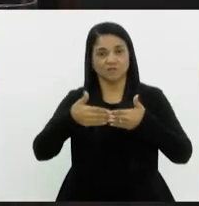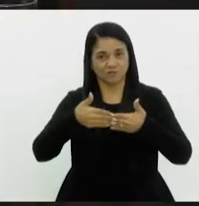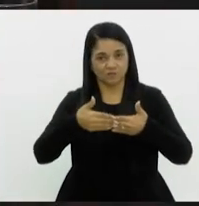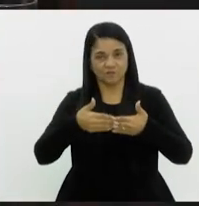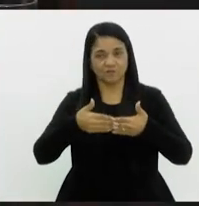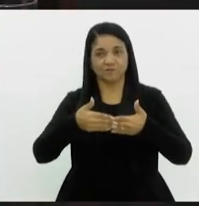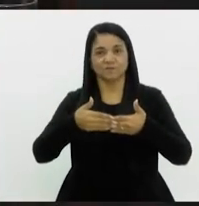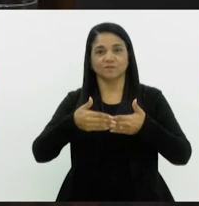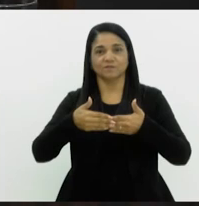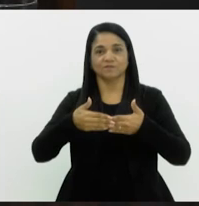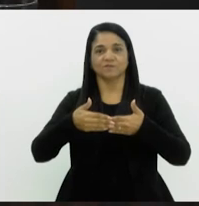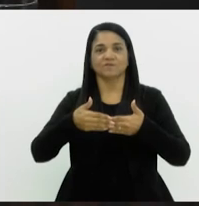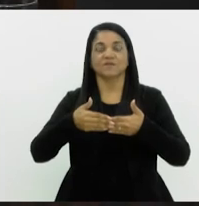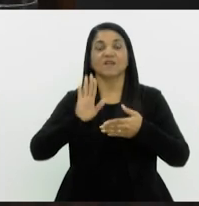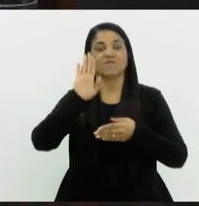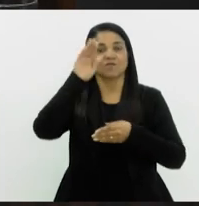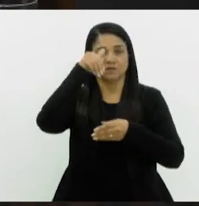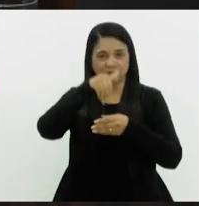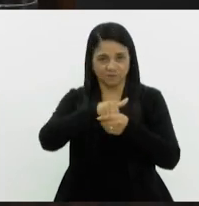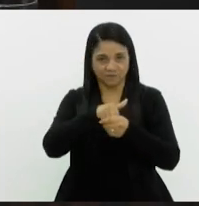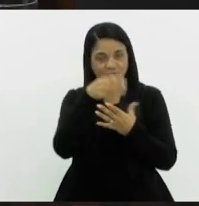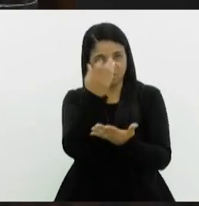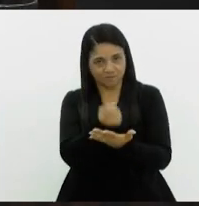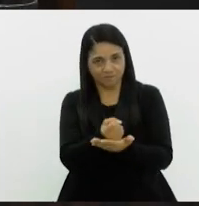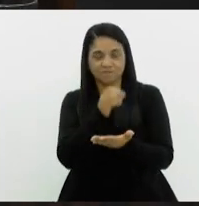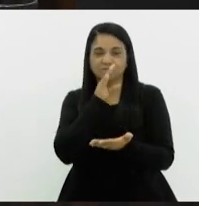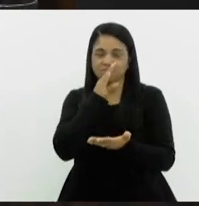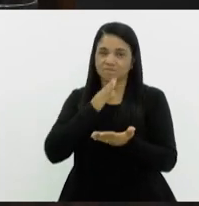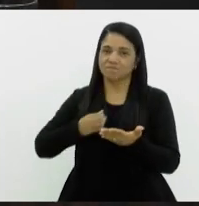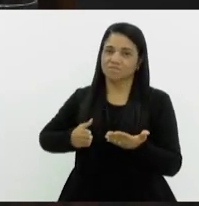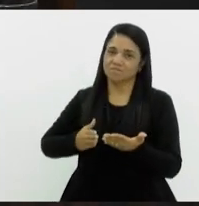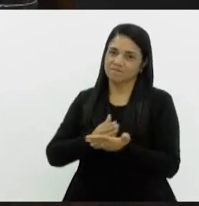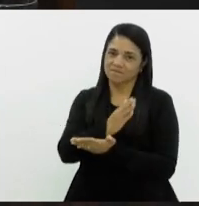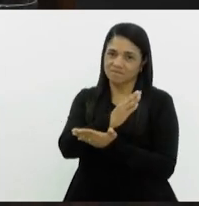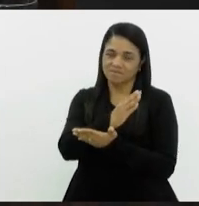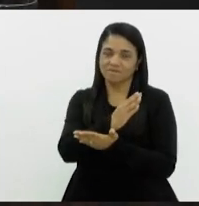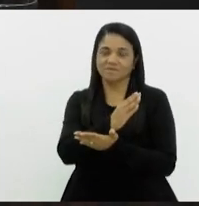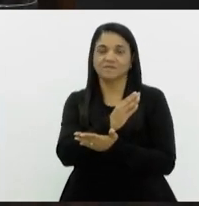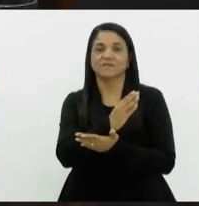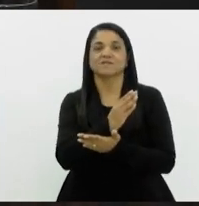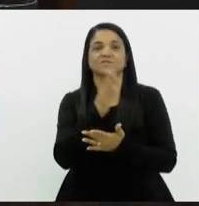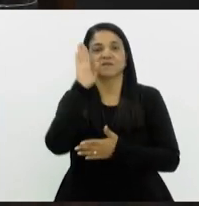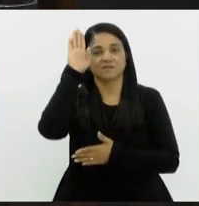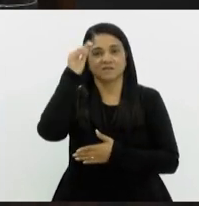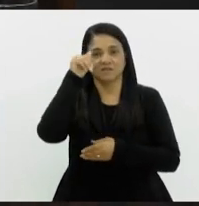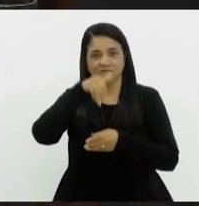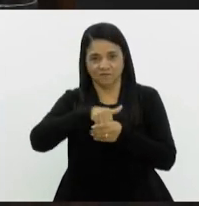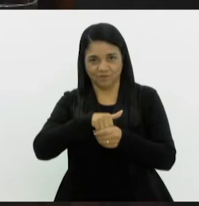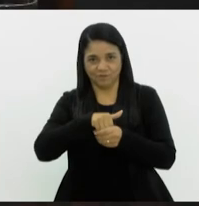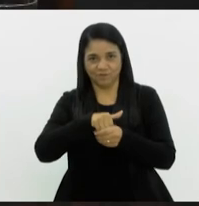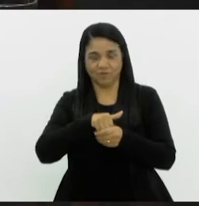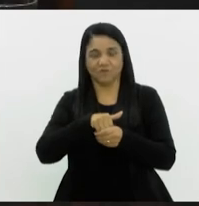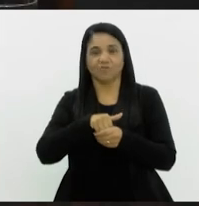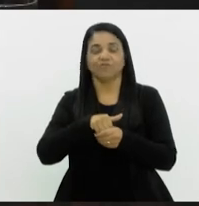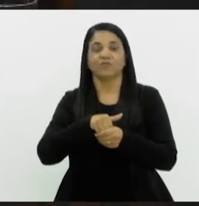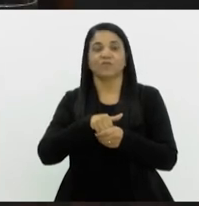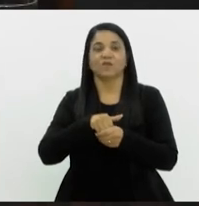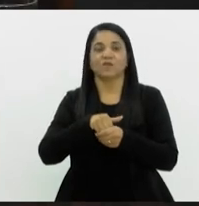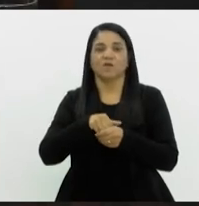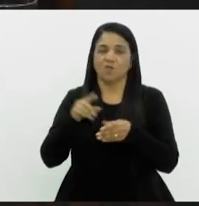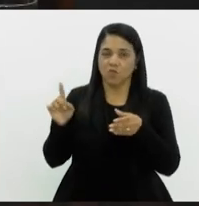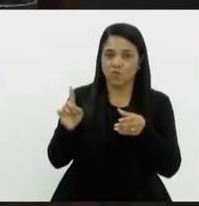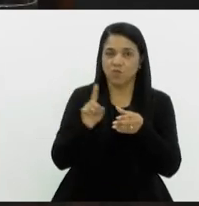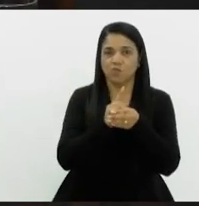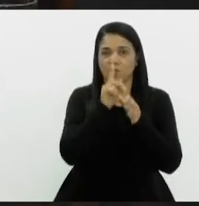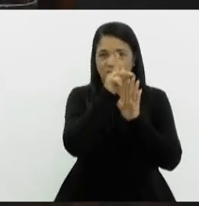encerrada a discussão, em votação. Senhores que aprovam, mas como estão, aprovado. Para declaração de voto, a coautoria também, na